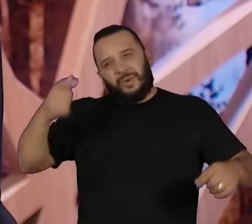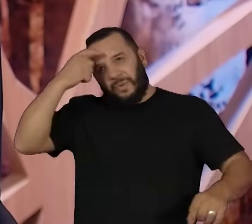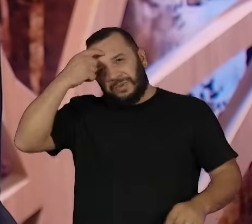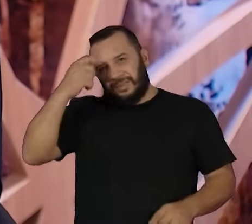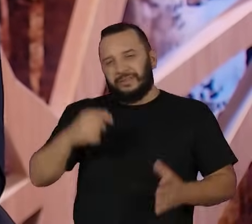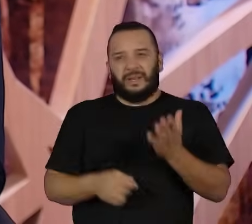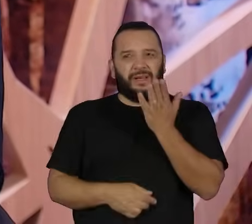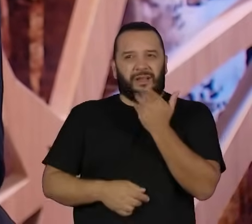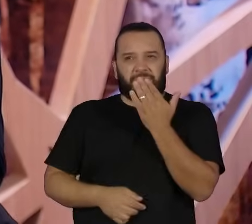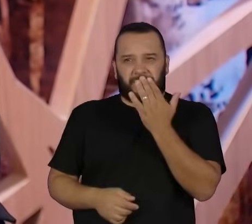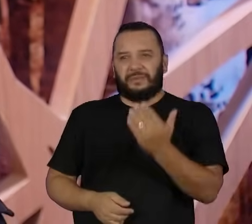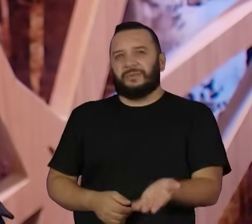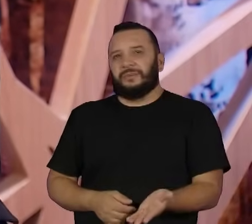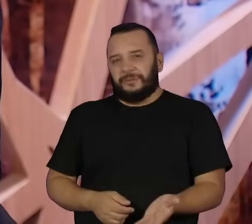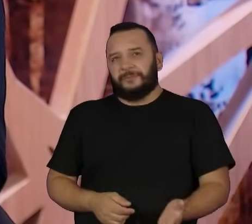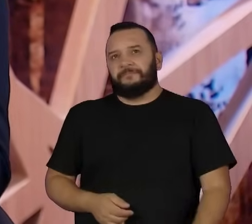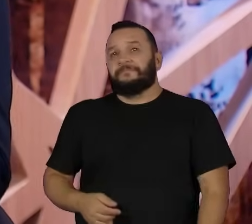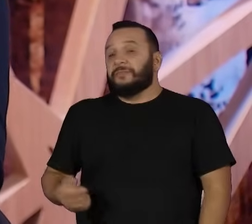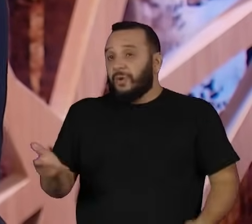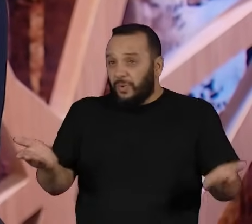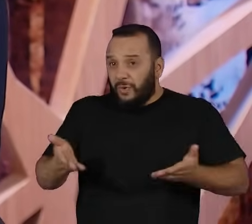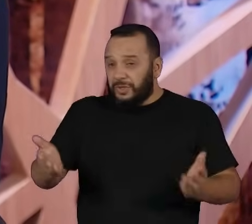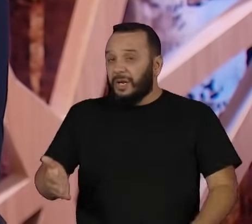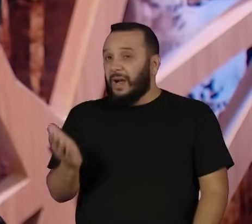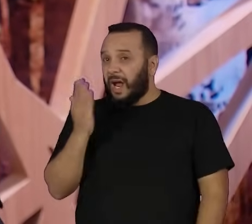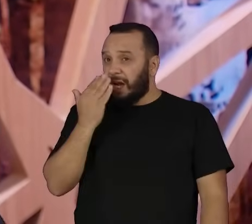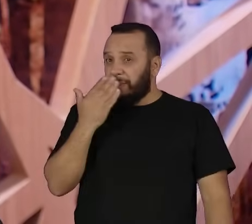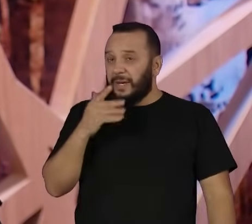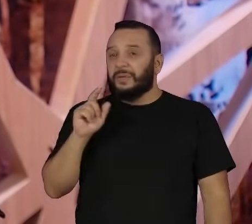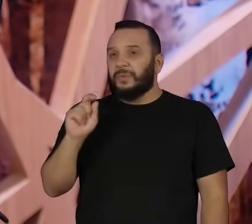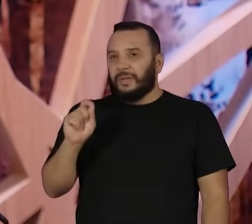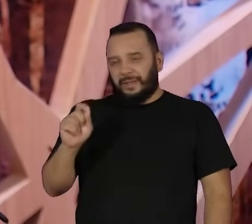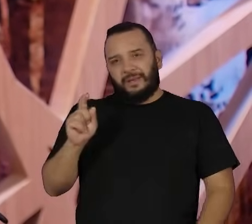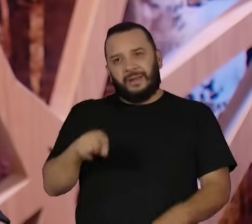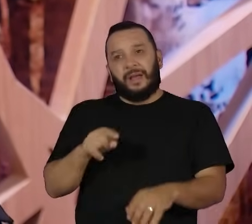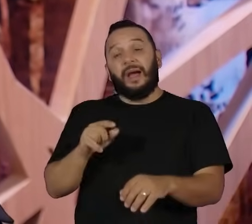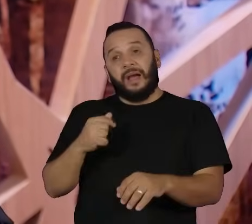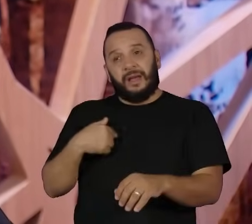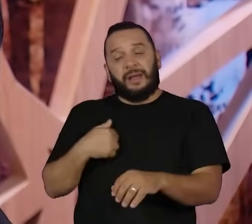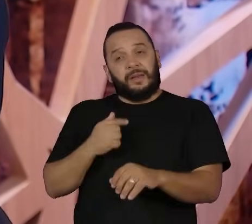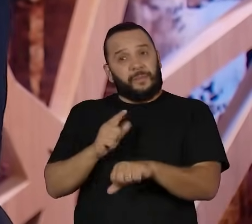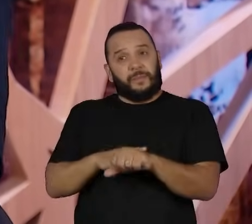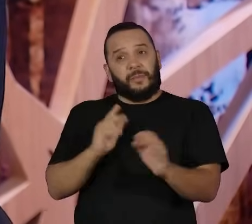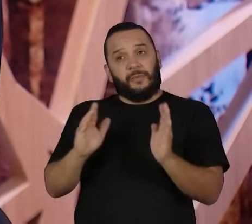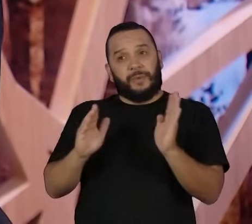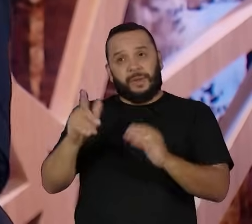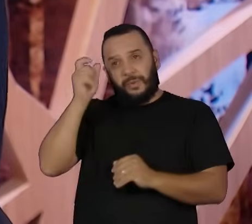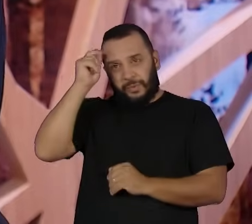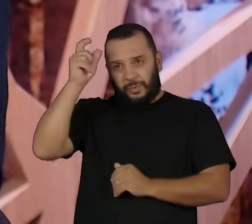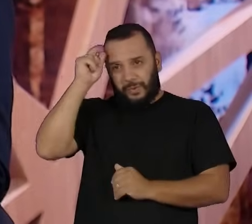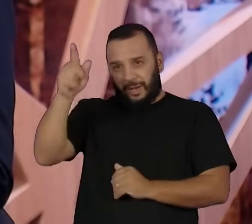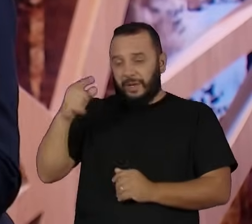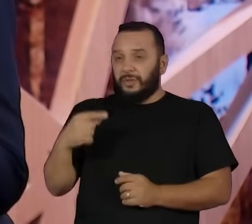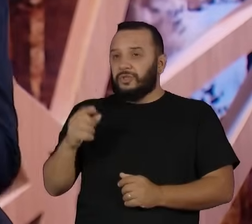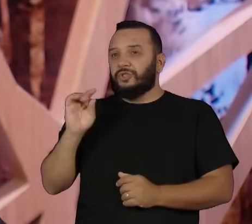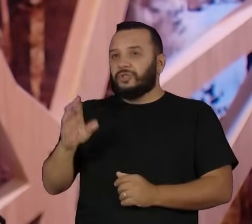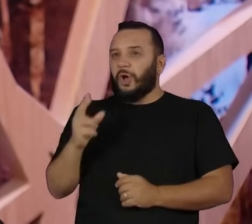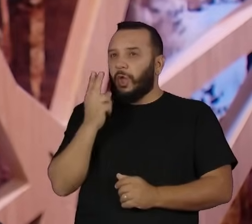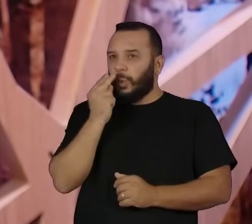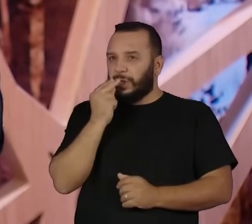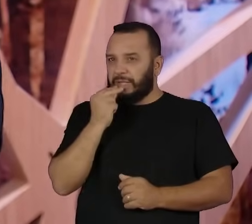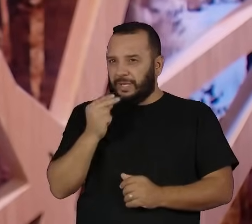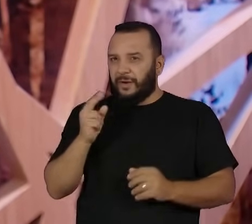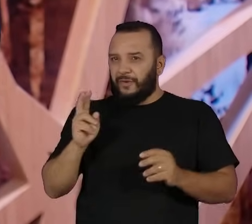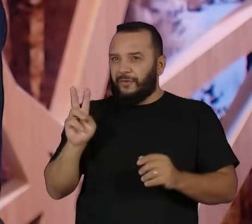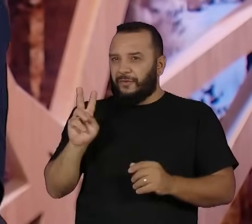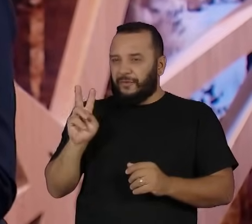do alimento, que o alimento hoje ele é um momento cultural. A gente não consome só para se nutrir, a gente consome